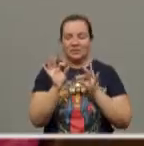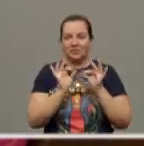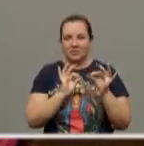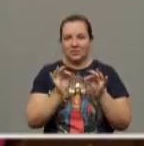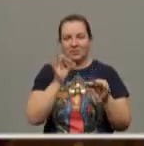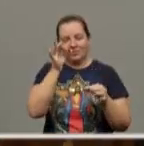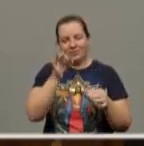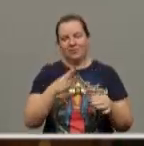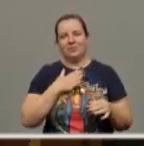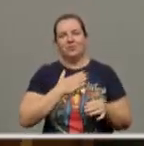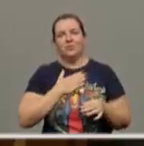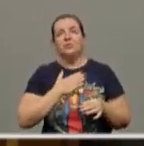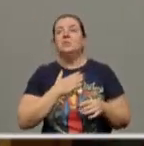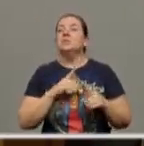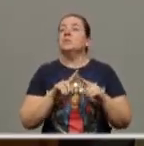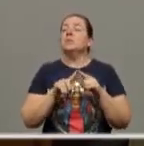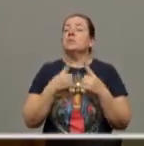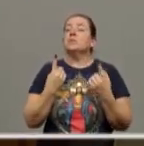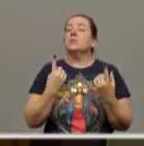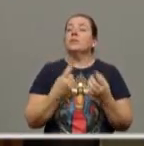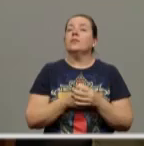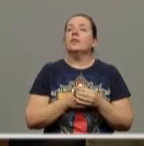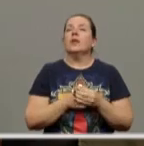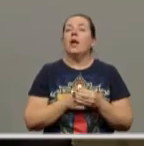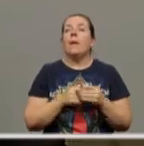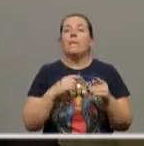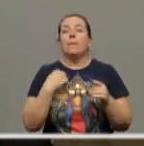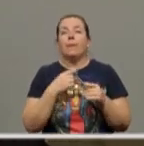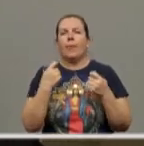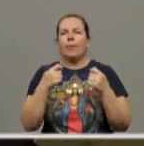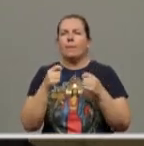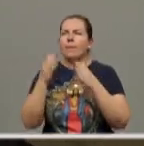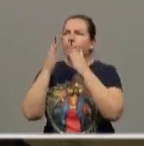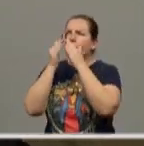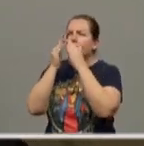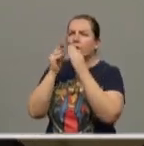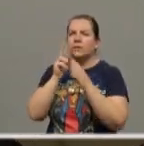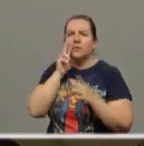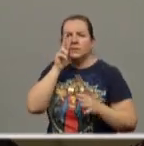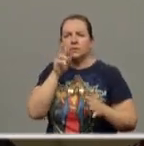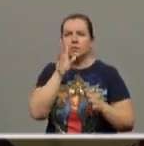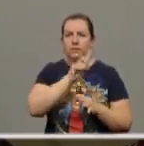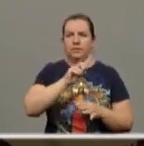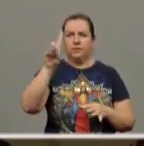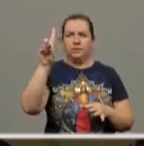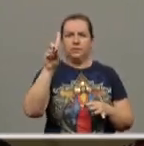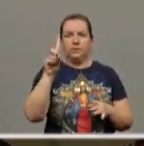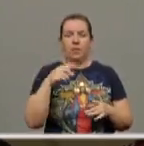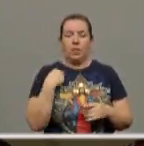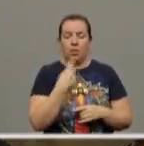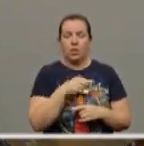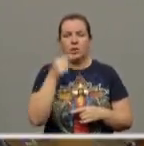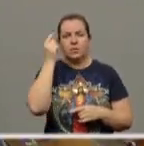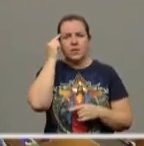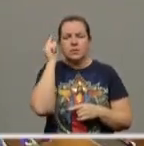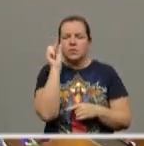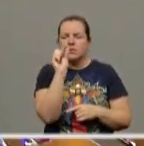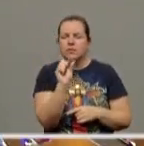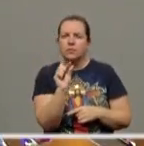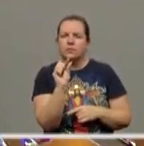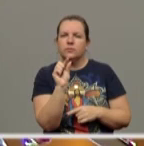mas você está vendo que nós vamos pedindo pouco para Deus, nós pensamos pequeno. Pensamos